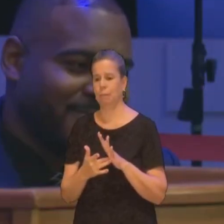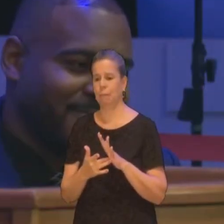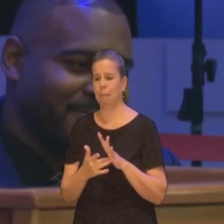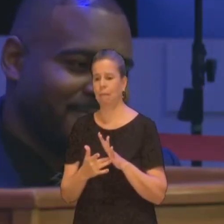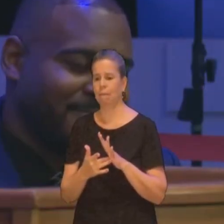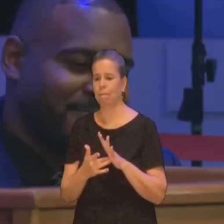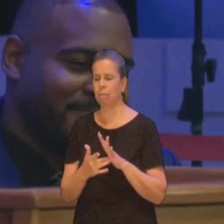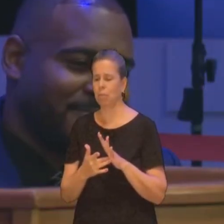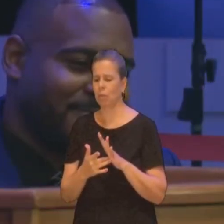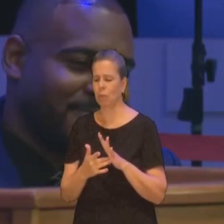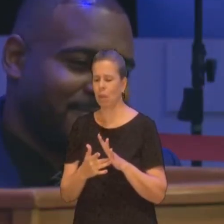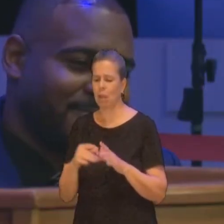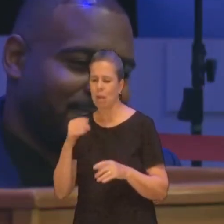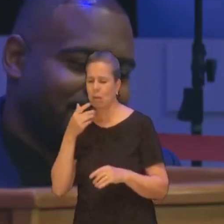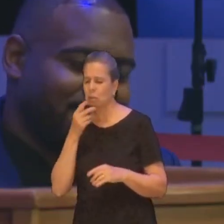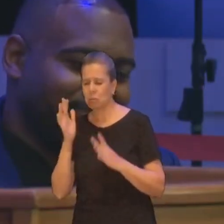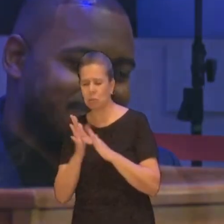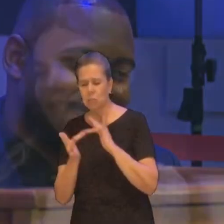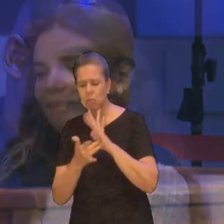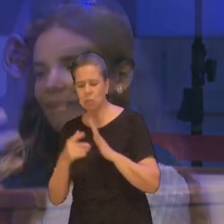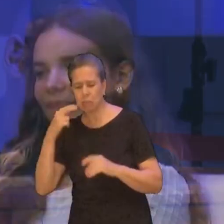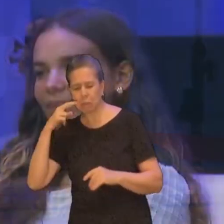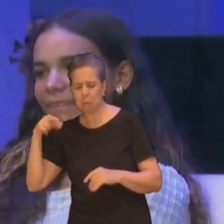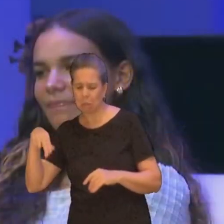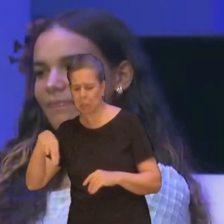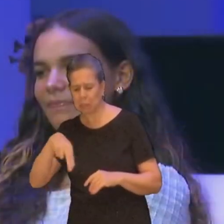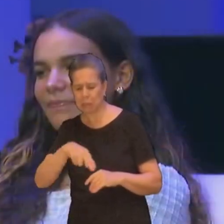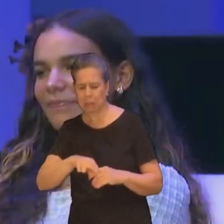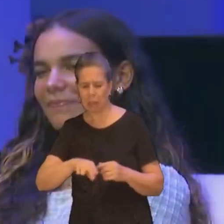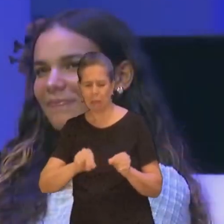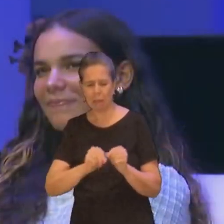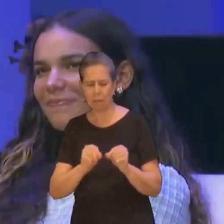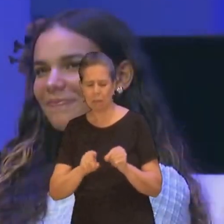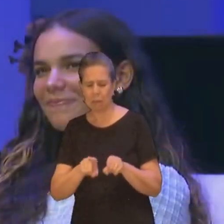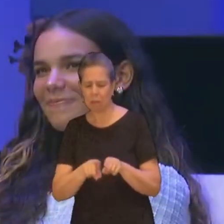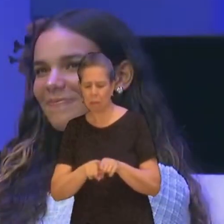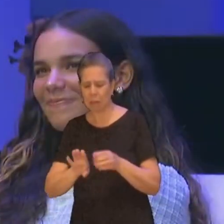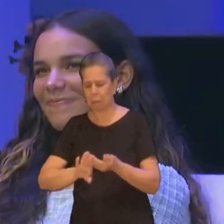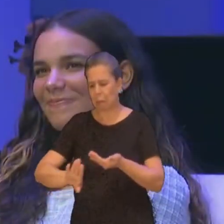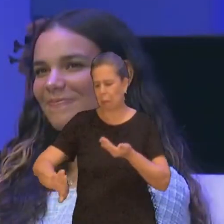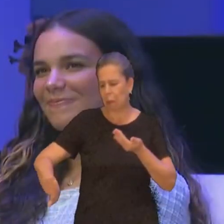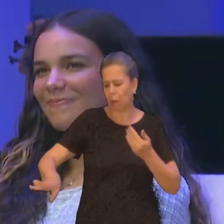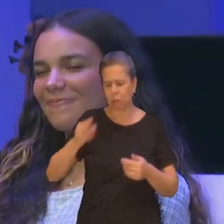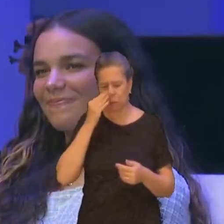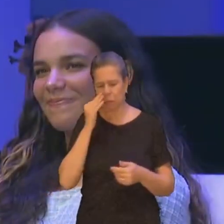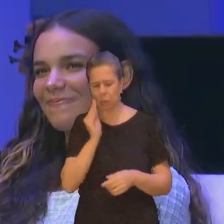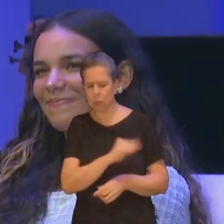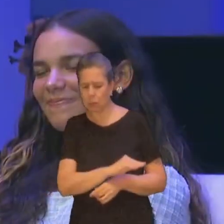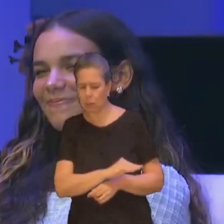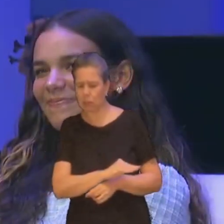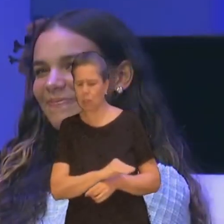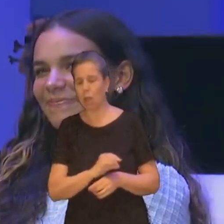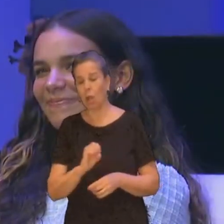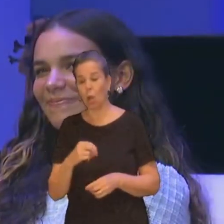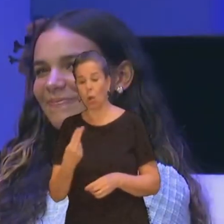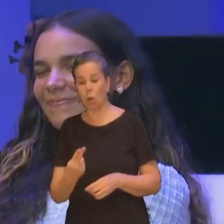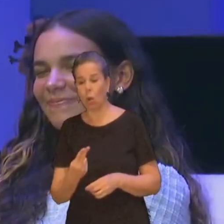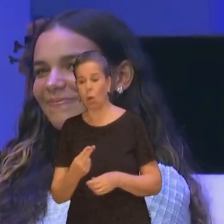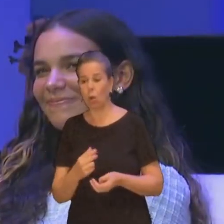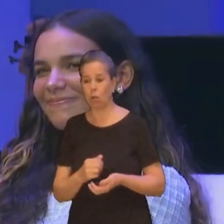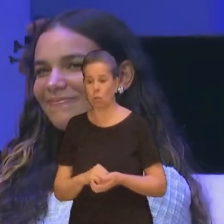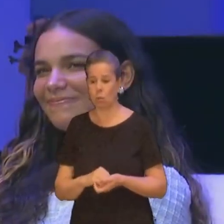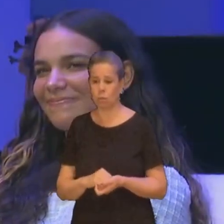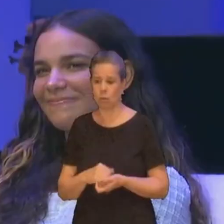se distanciaria com desgosto, com desprezo, ou até